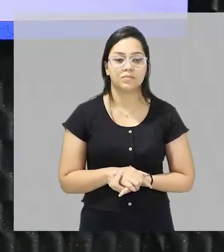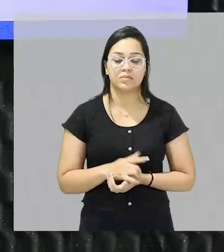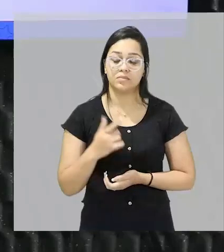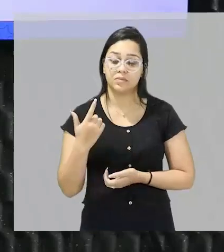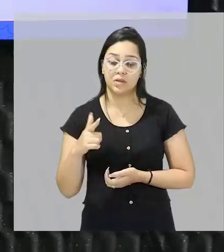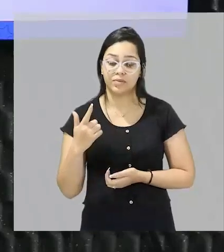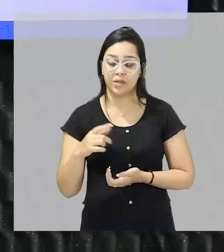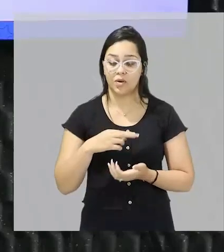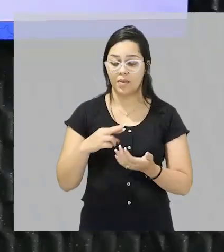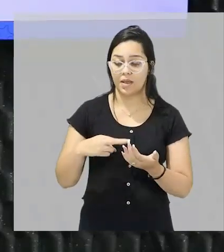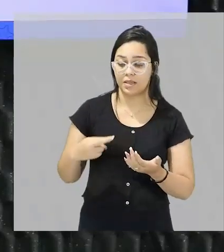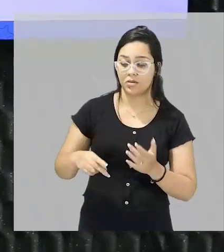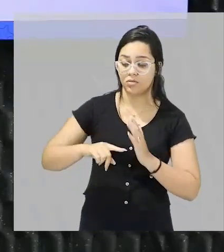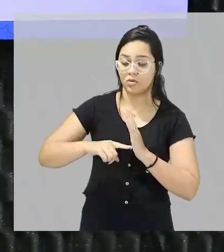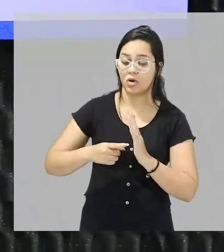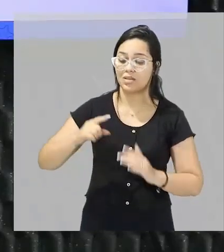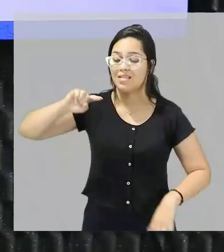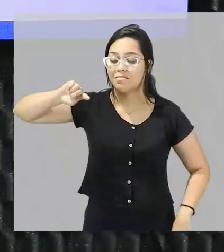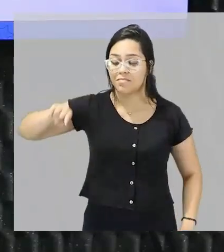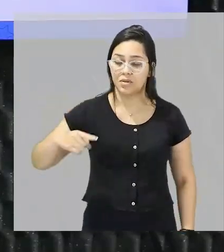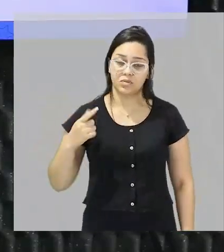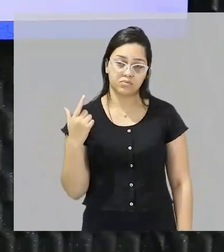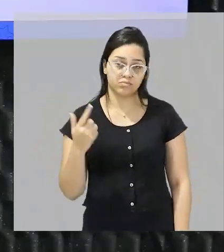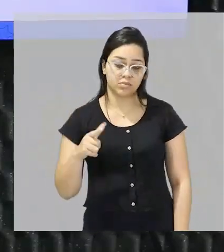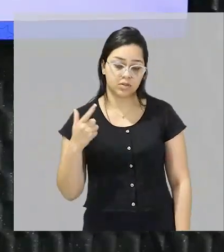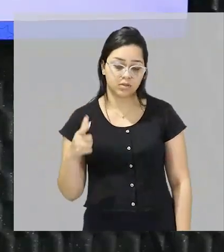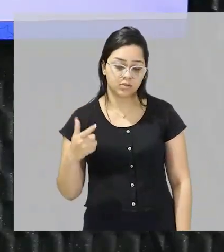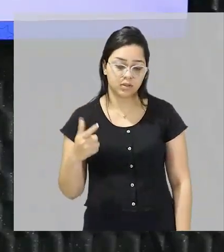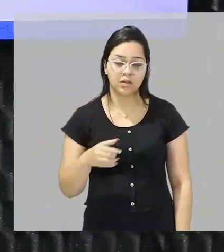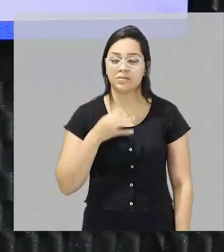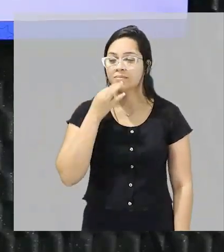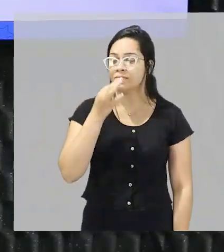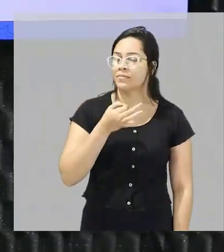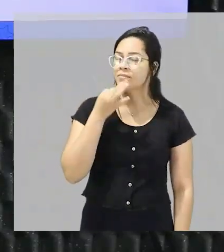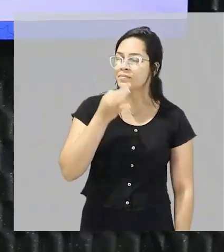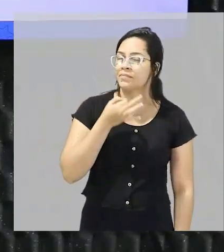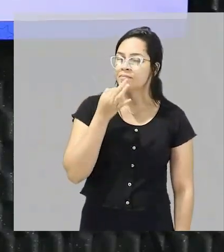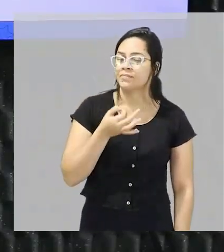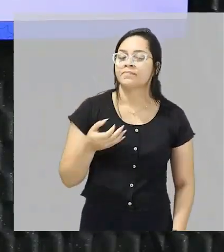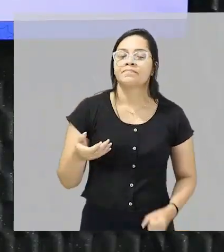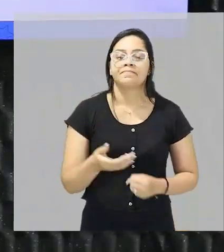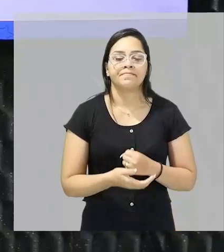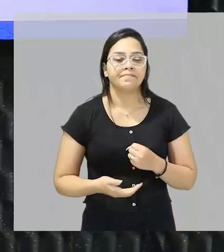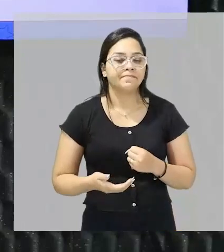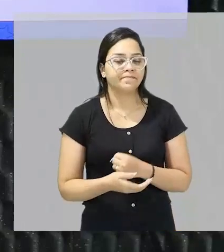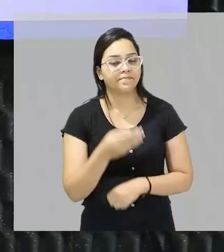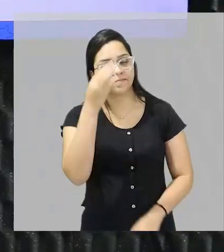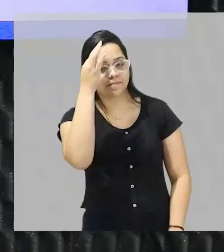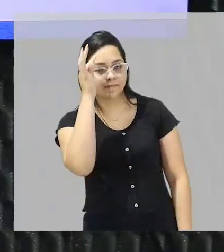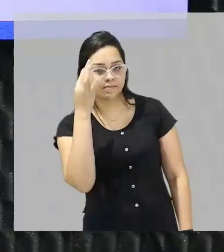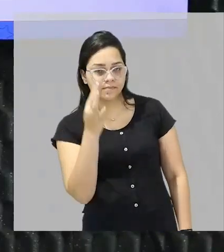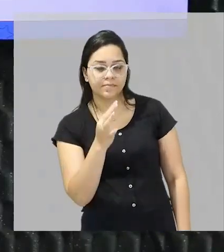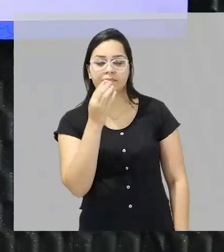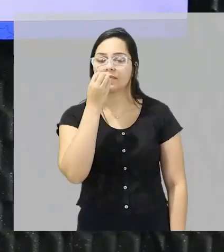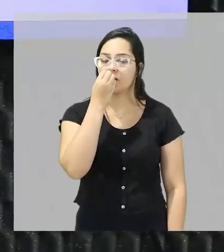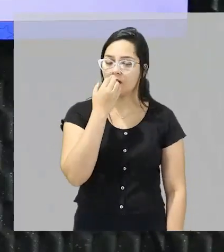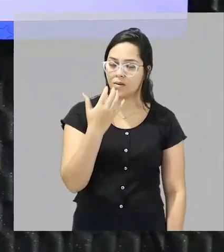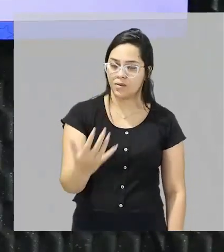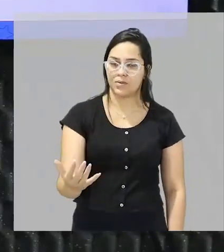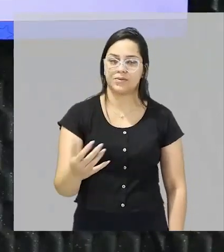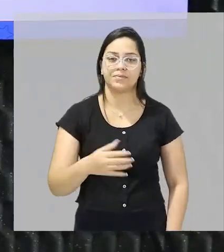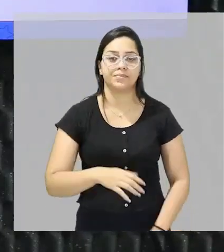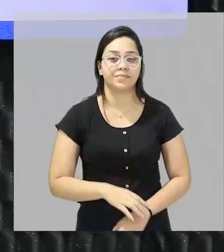uma redação nota 1000 que não tenha uma argumentação embasada, que não tenha uma boa